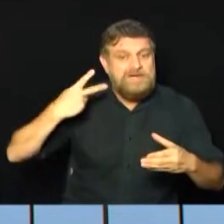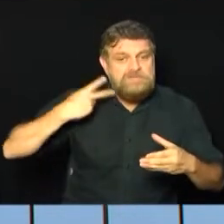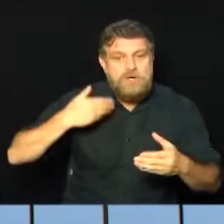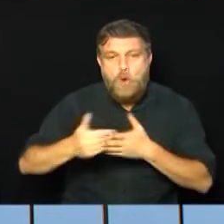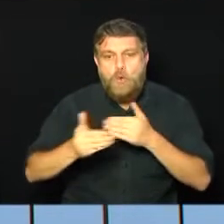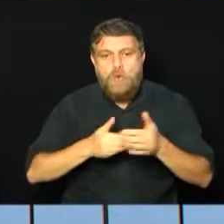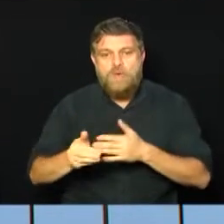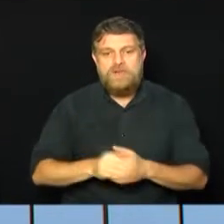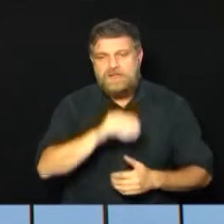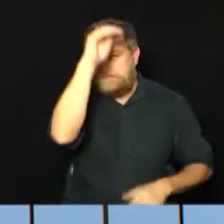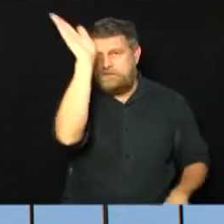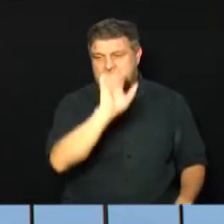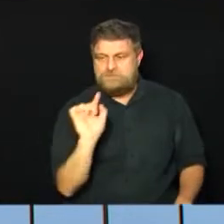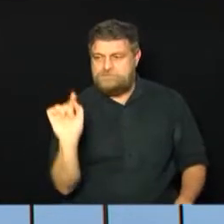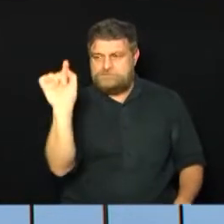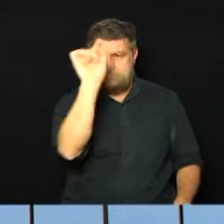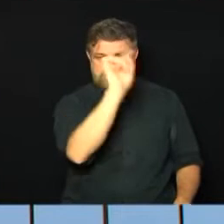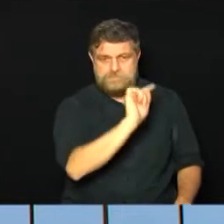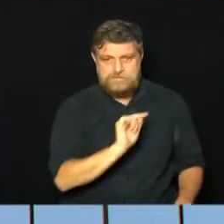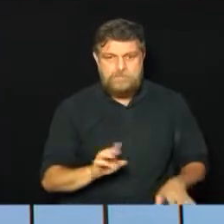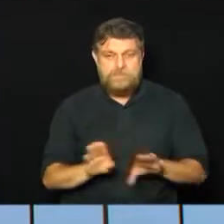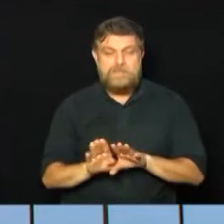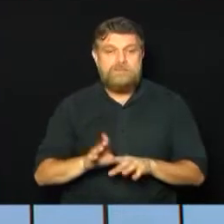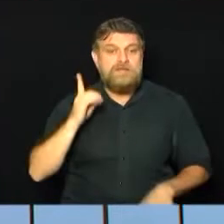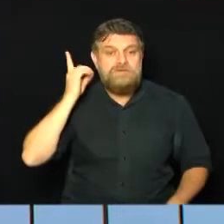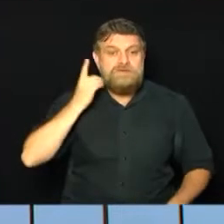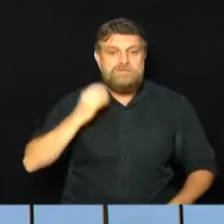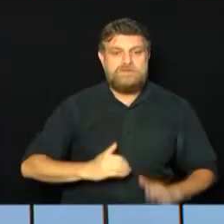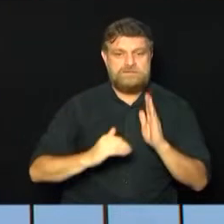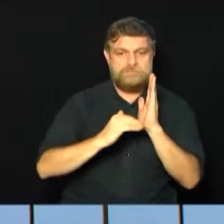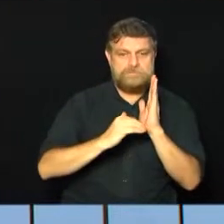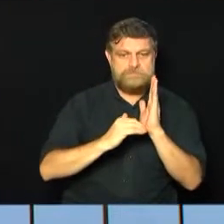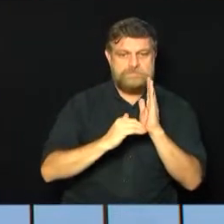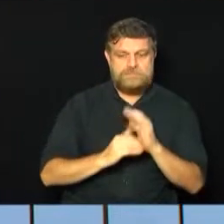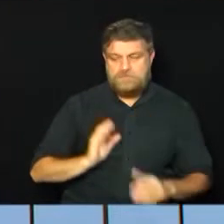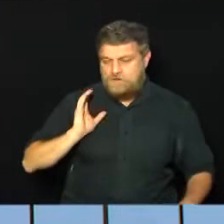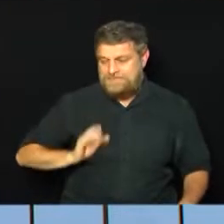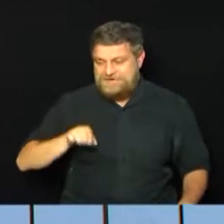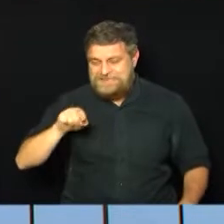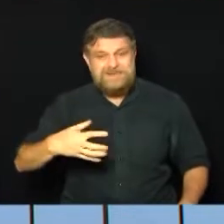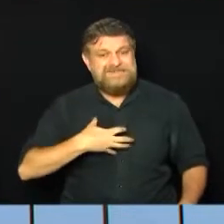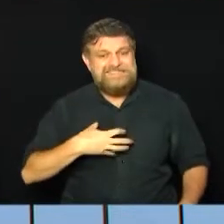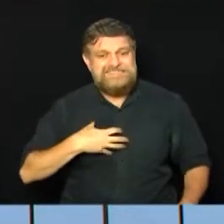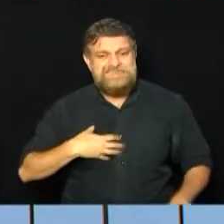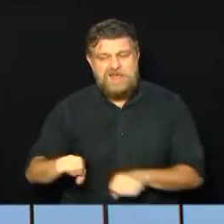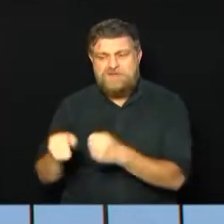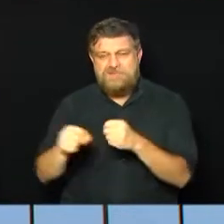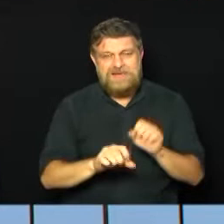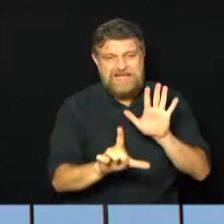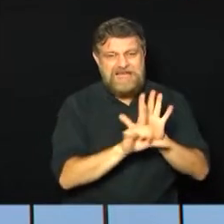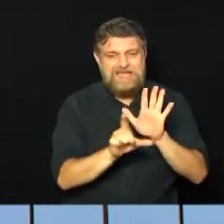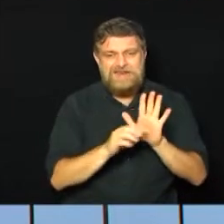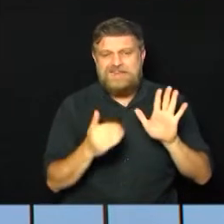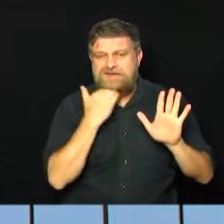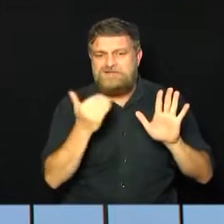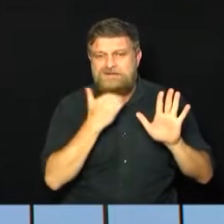inteiro, qualquer Assembleia, inclusive a dos deputados, maior é o estrago para o cidadão. Porque a quantidade de aprovação de leis